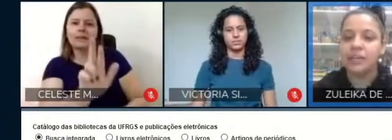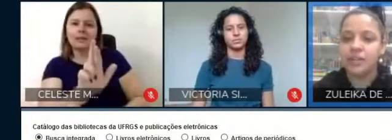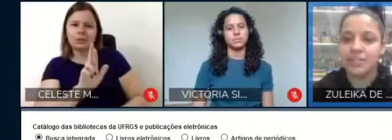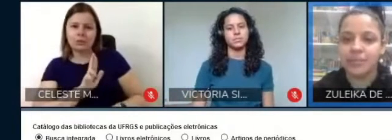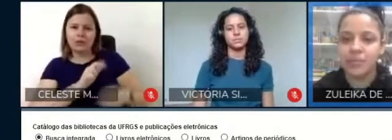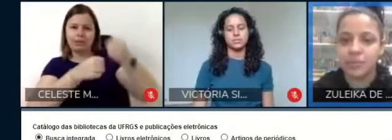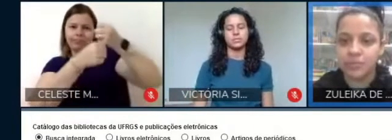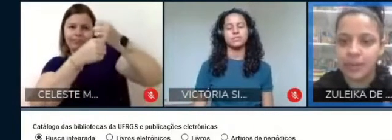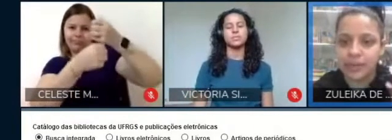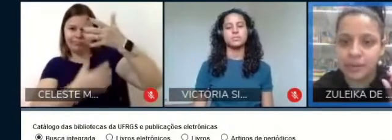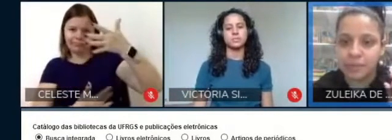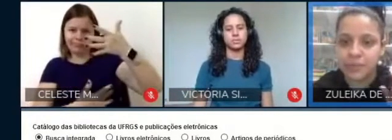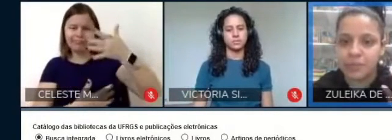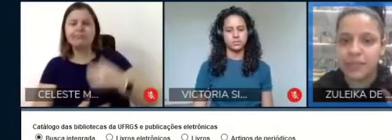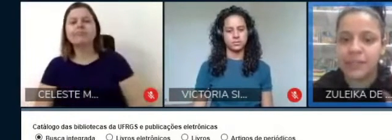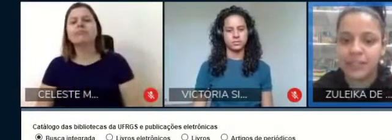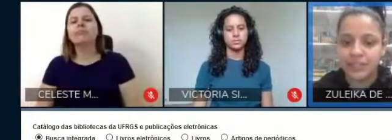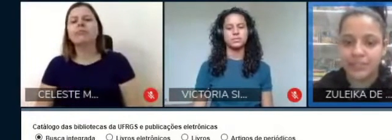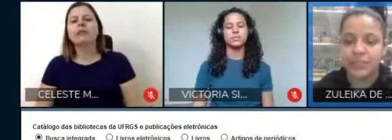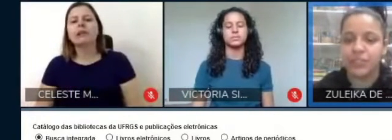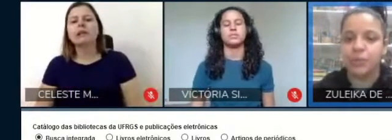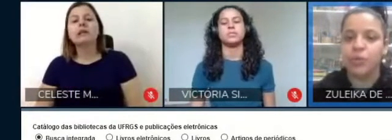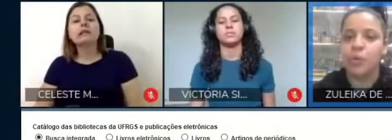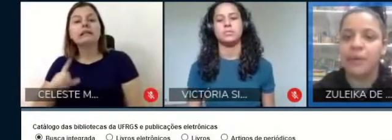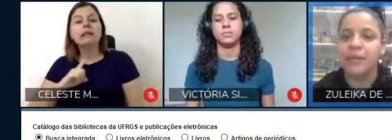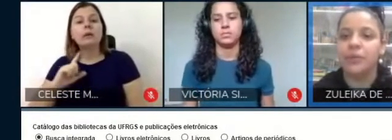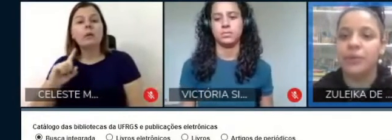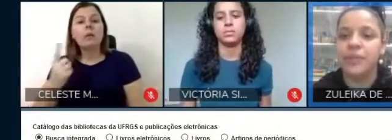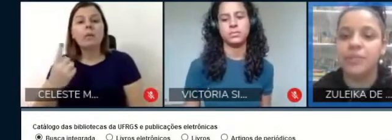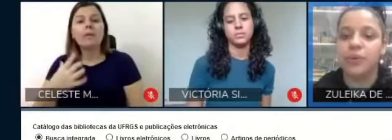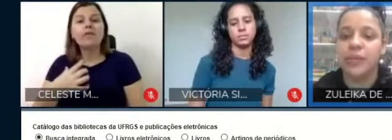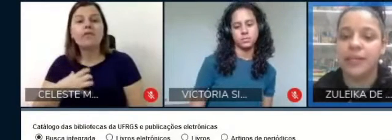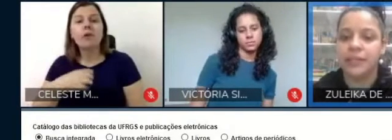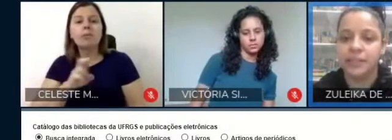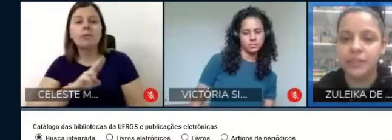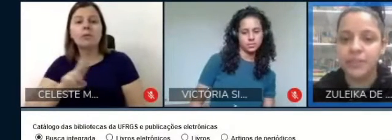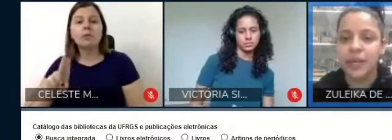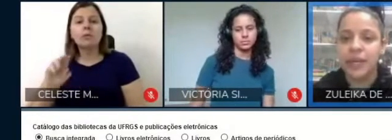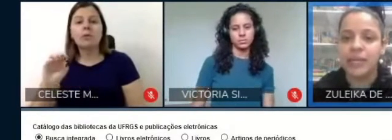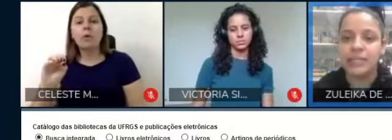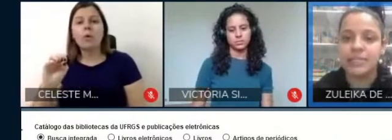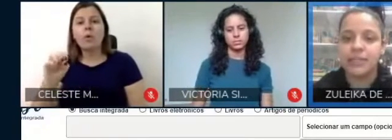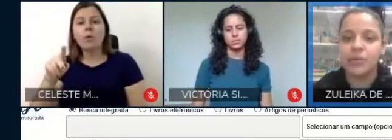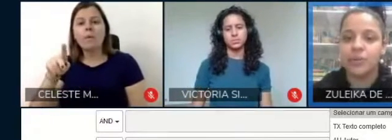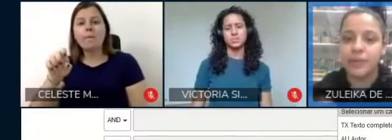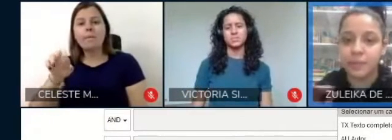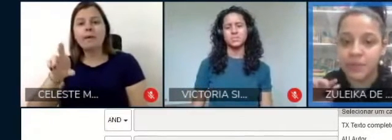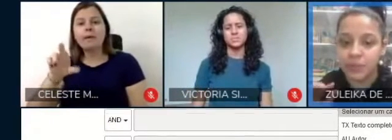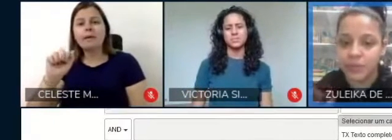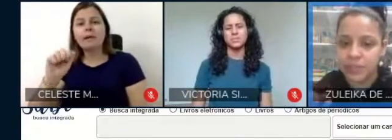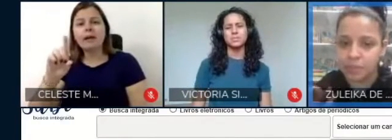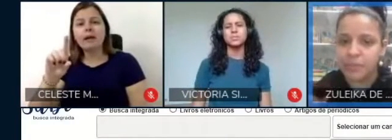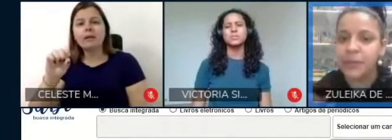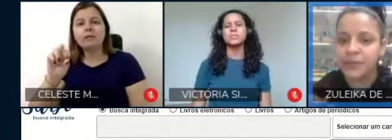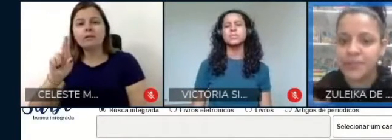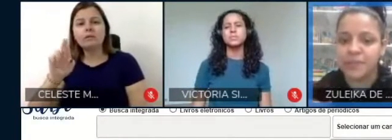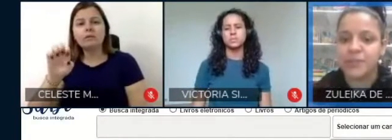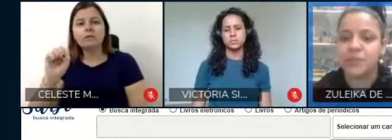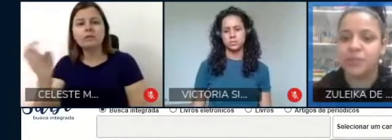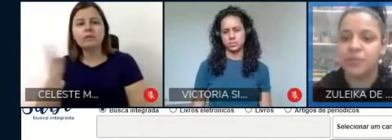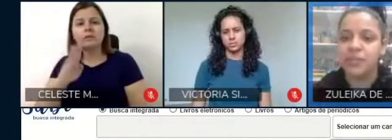falei. E nós temos uma possibilidade que se chamam operadores booleanos, que são